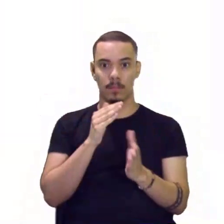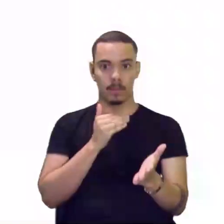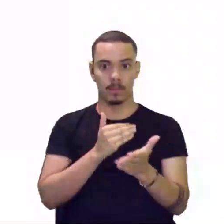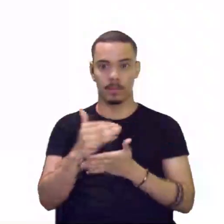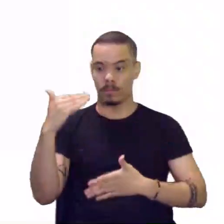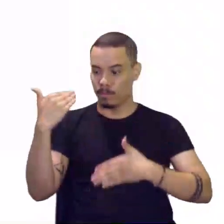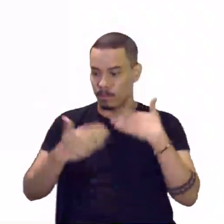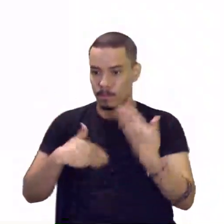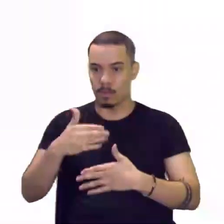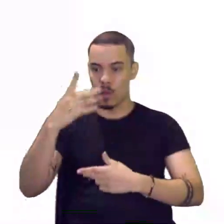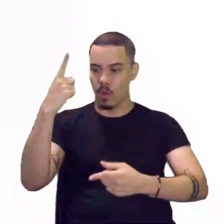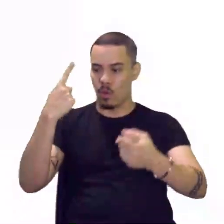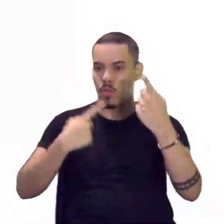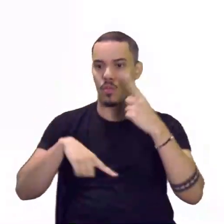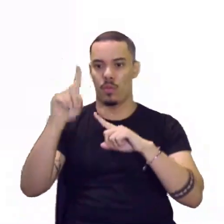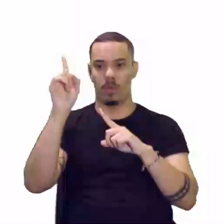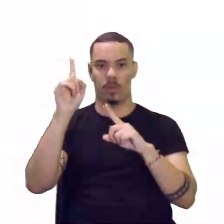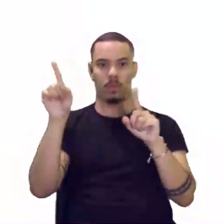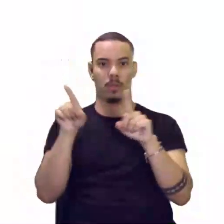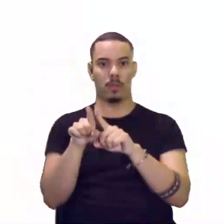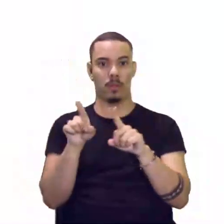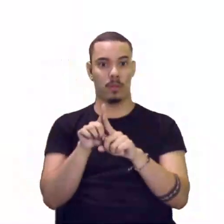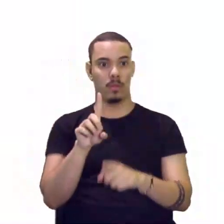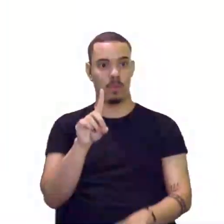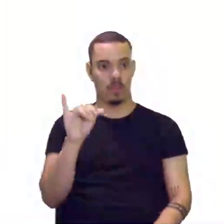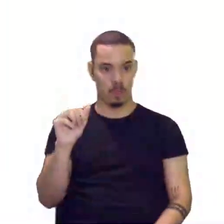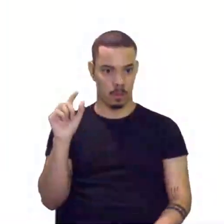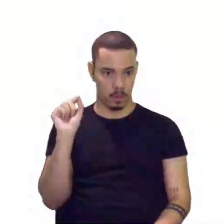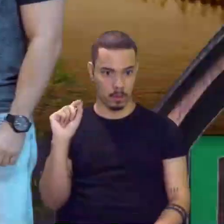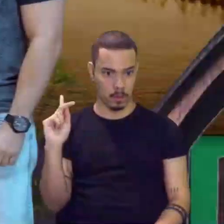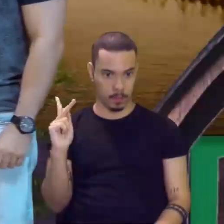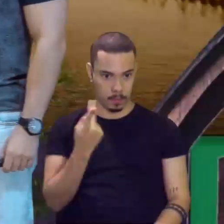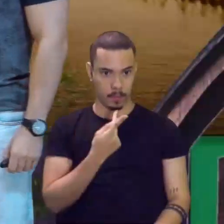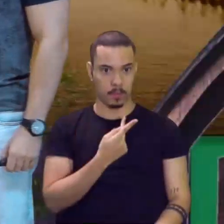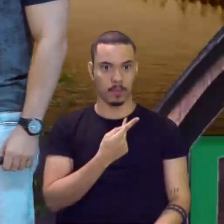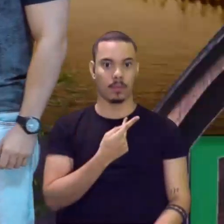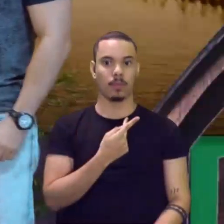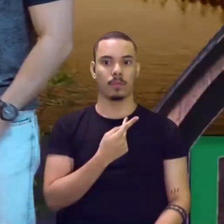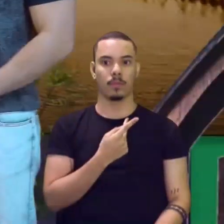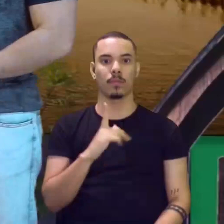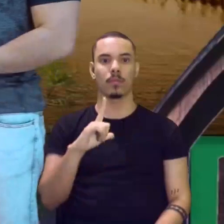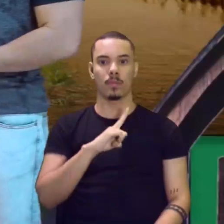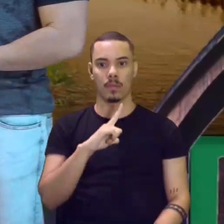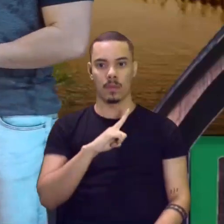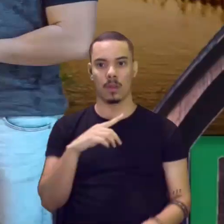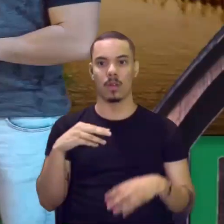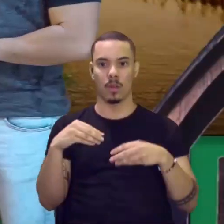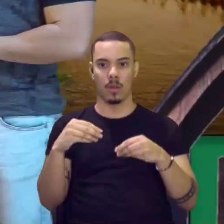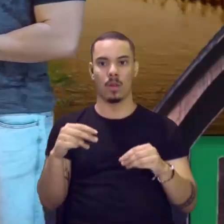atividade econômica nessa que um dia era uma colônia, né? A